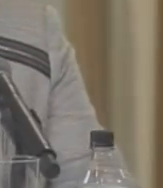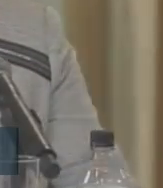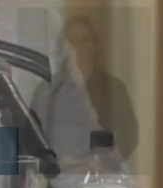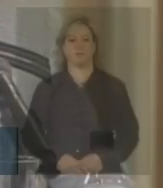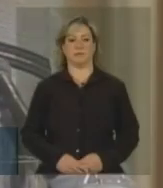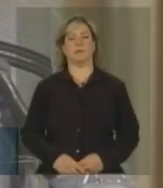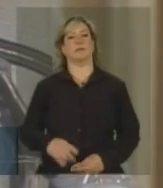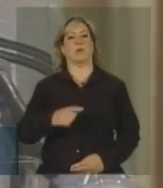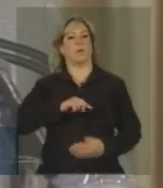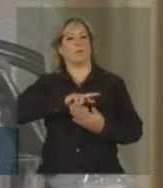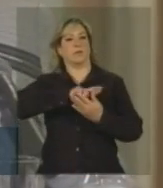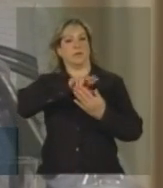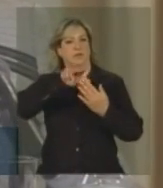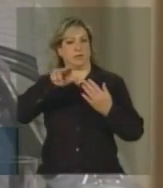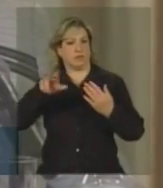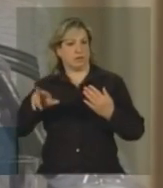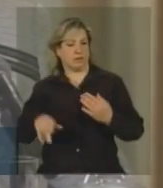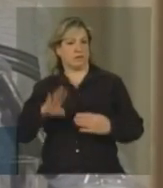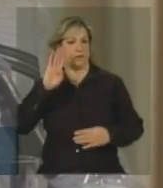série de pontos